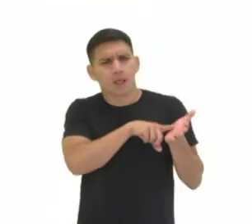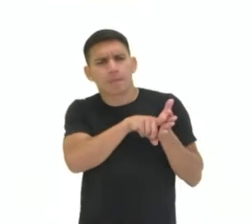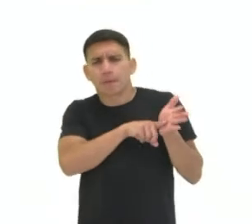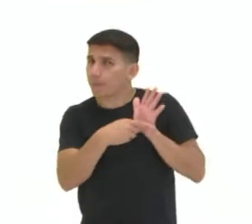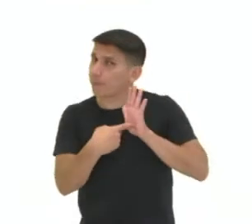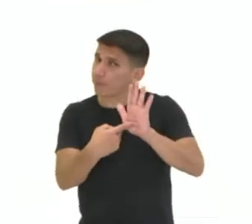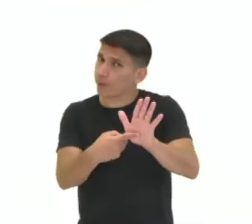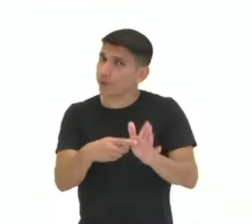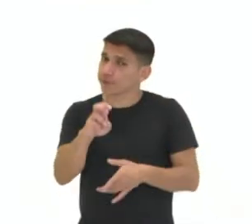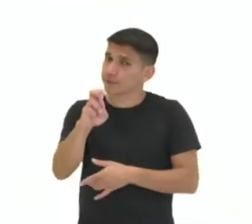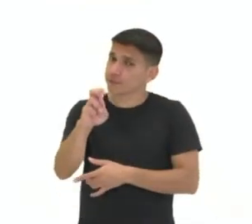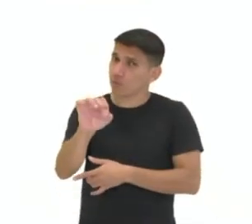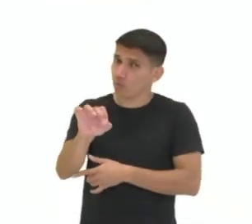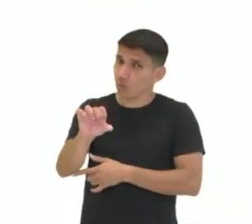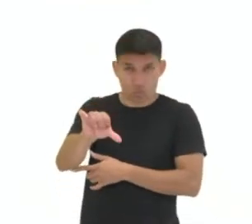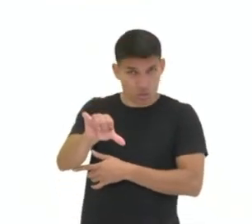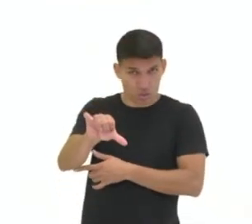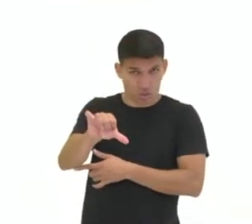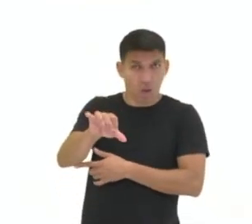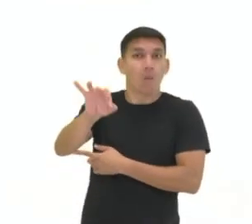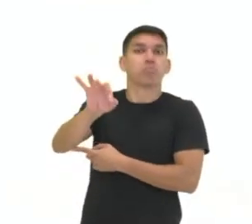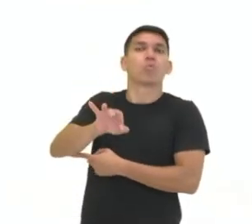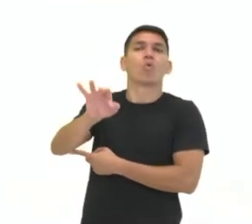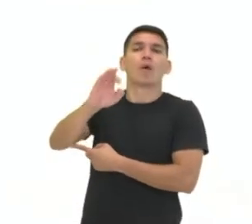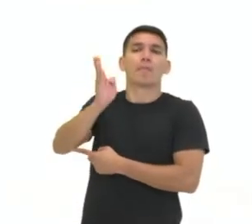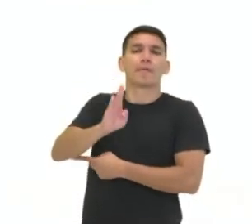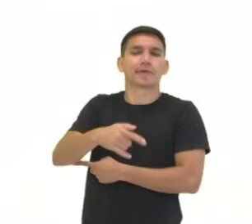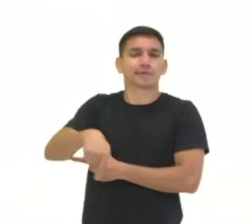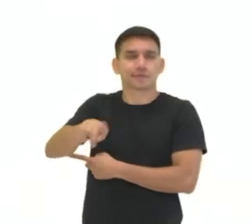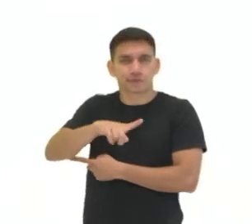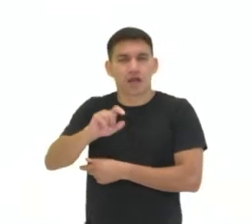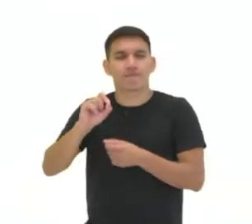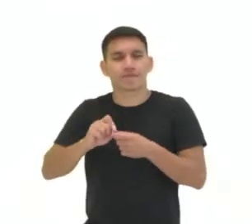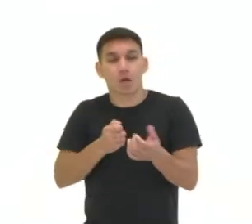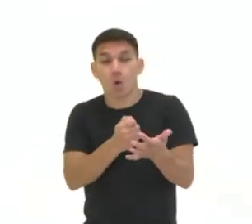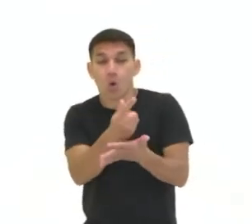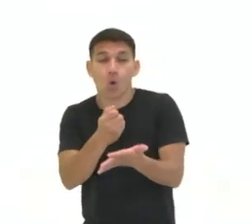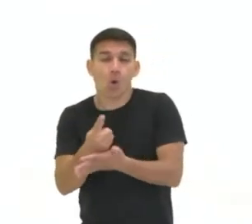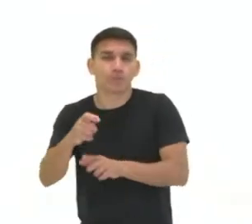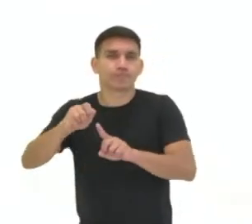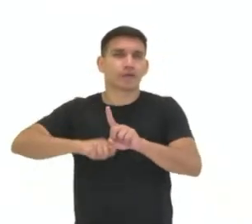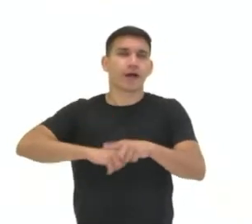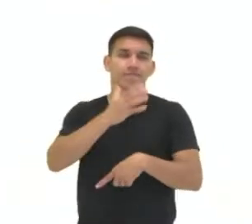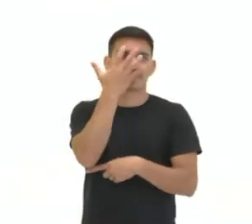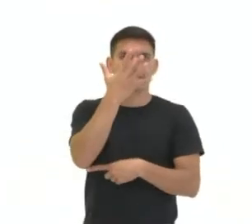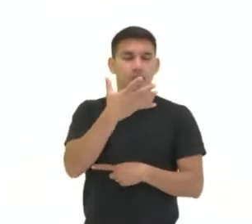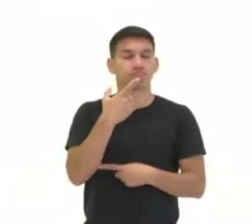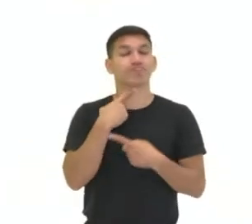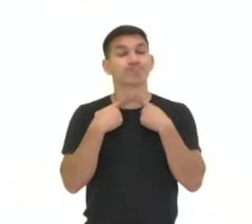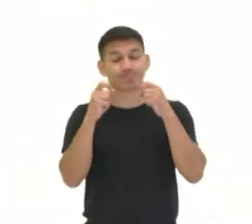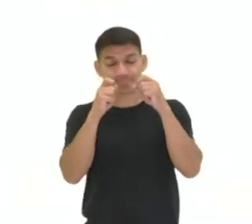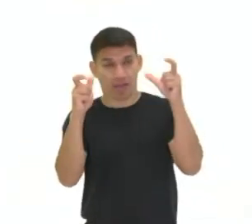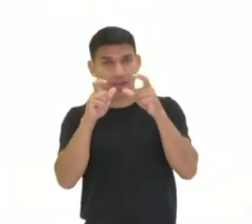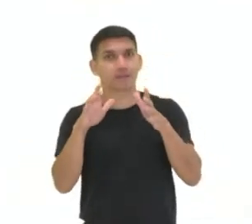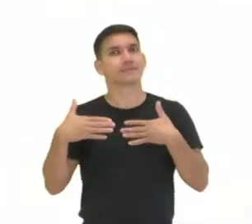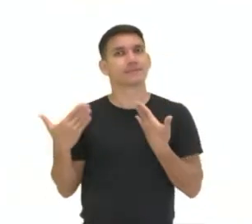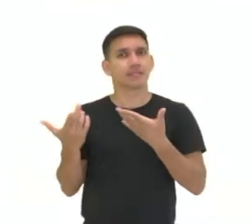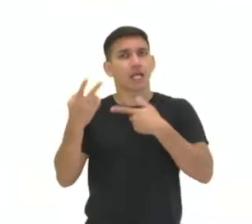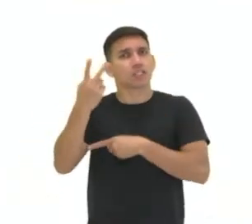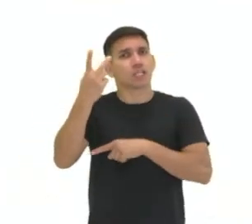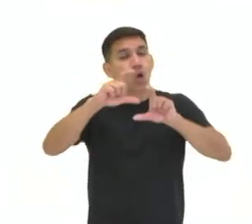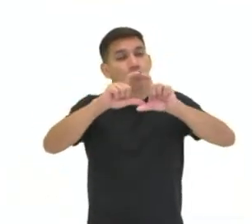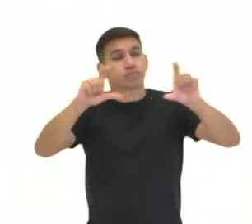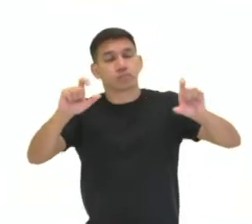que 59% dos brasileiros fizeram compras por impulso em fevereiro. Né? Então, já para essa segunda reportagem,